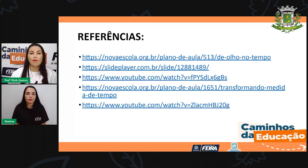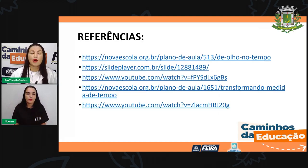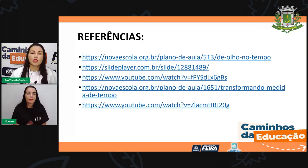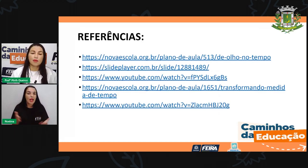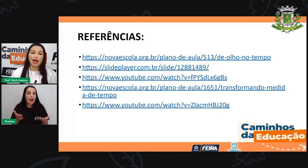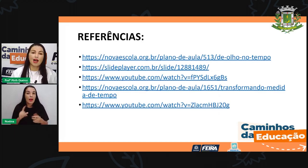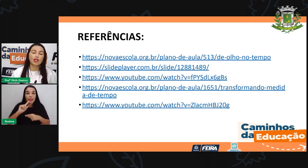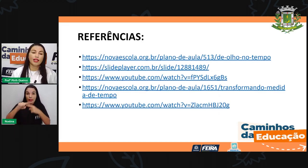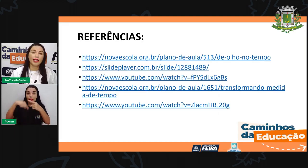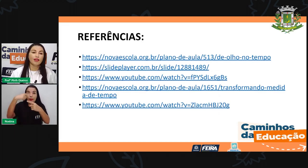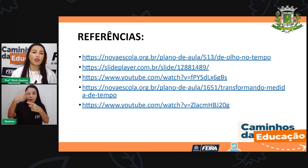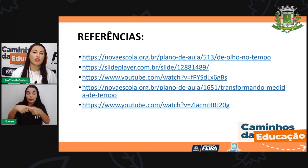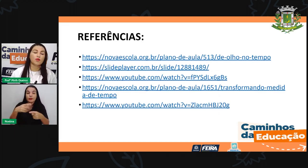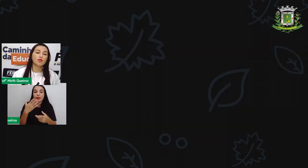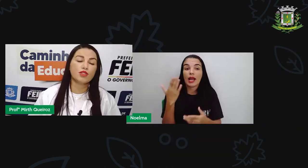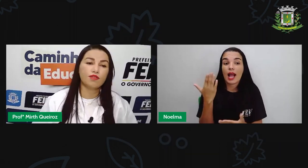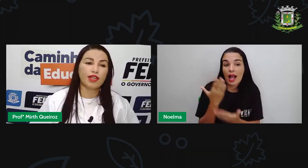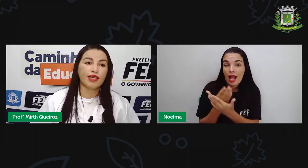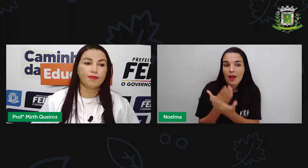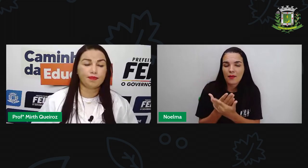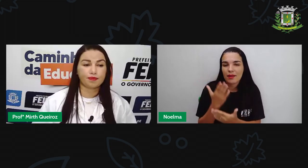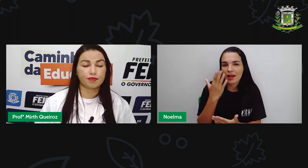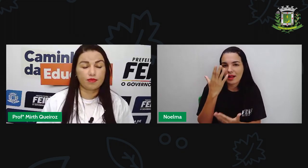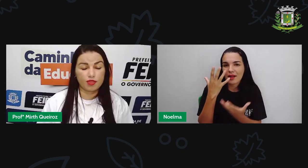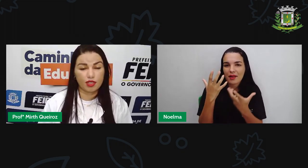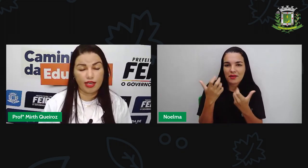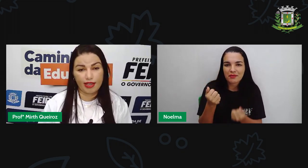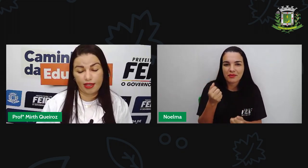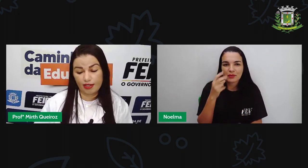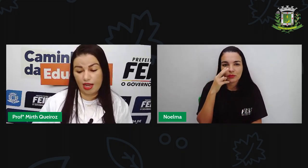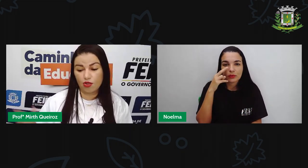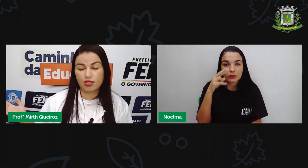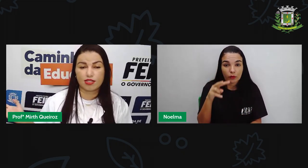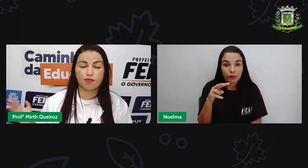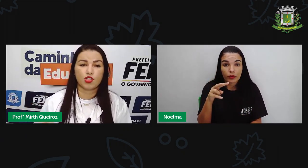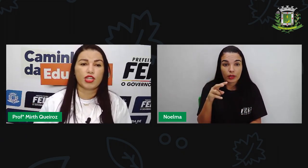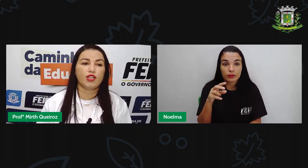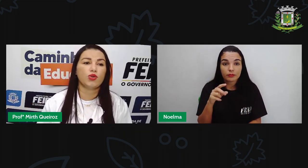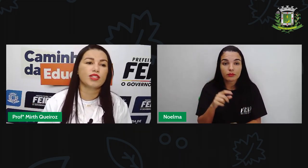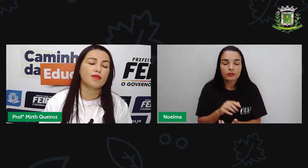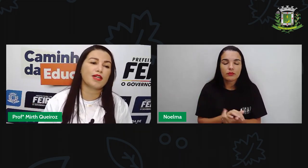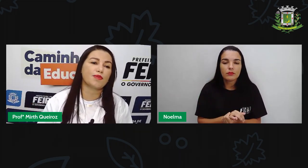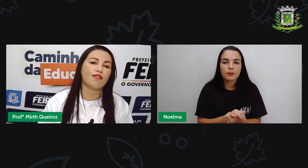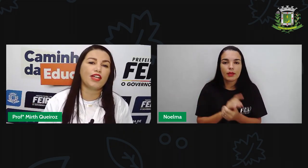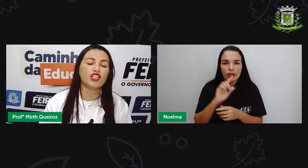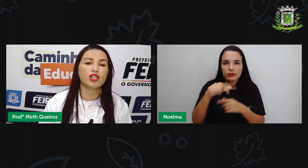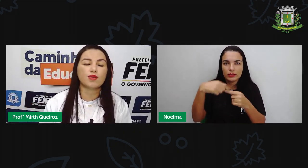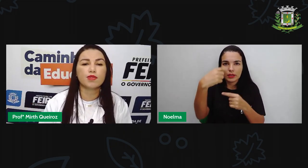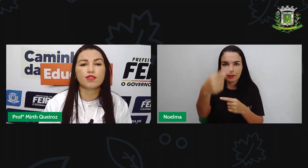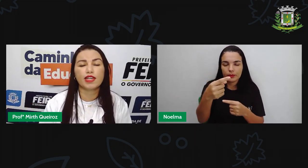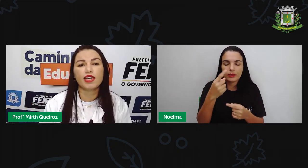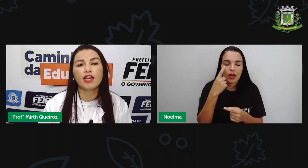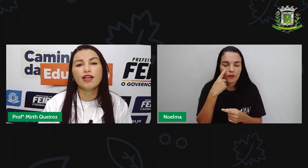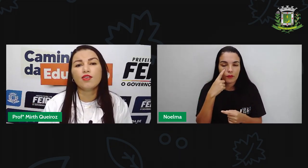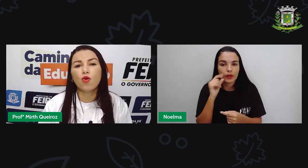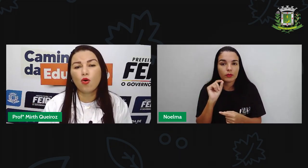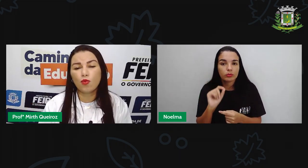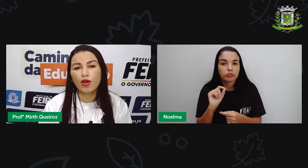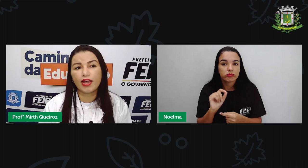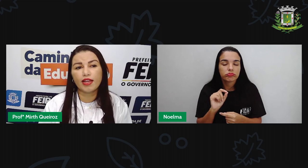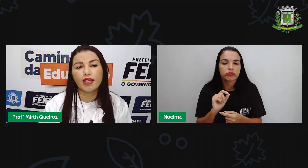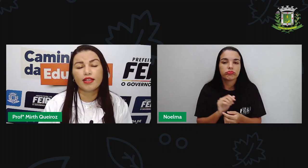Na próxima aula Nós vamos ver Em aulas posteriores Aí mais pra frente Nós vamos ver